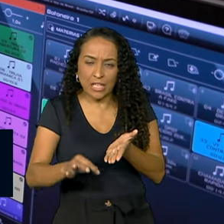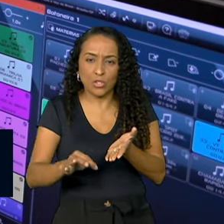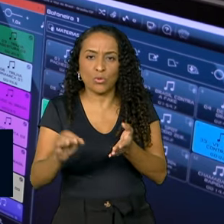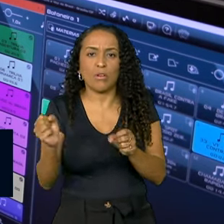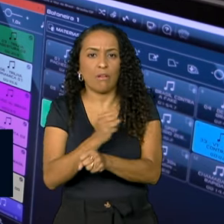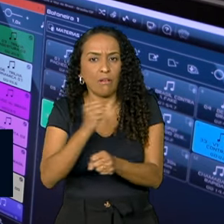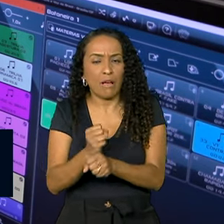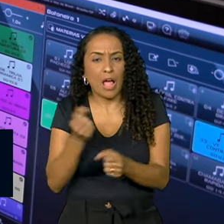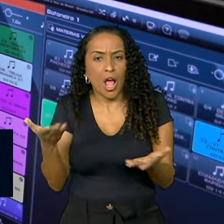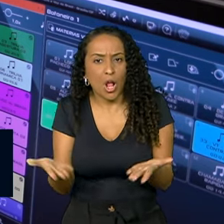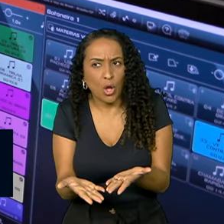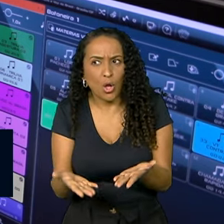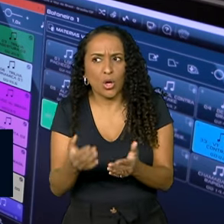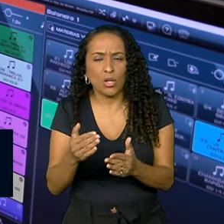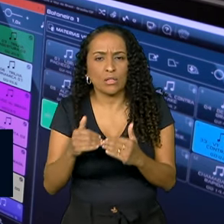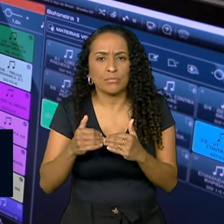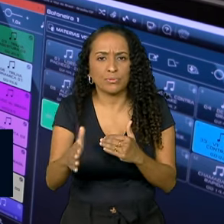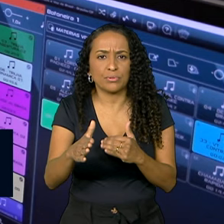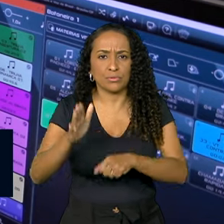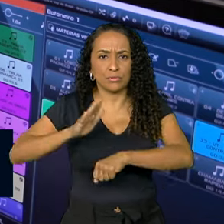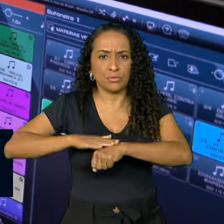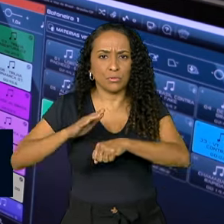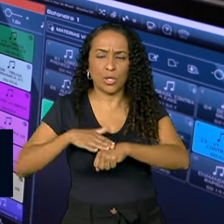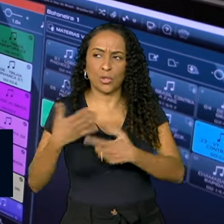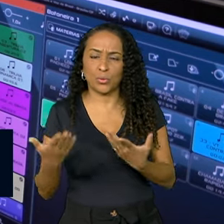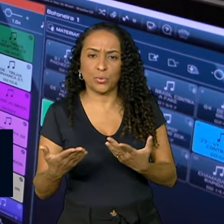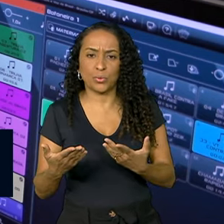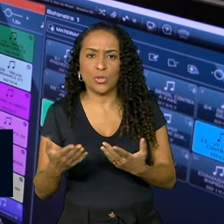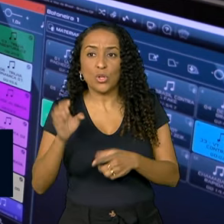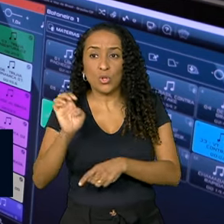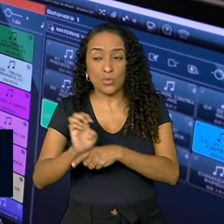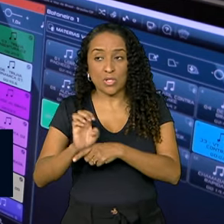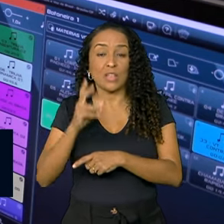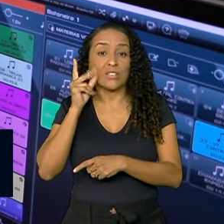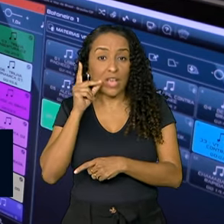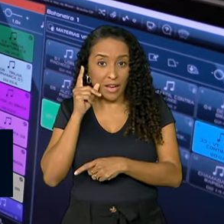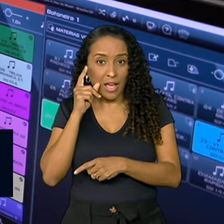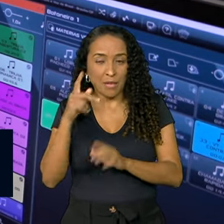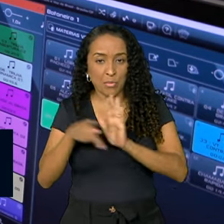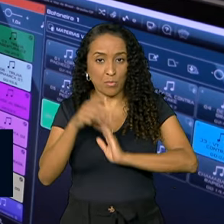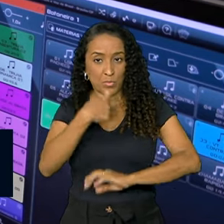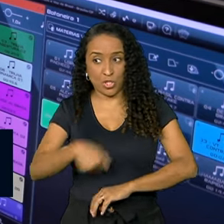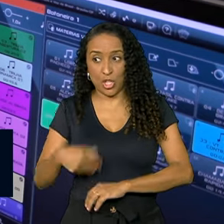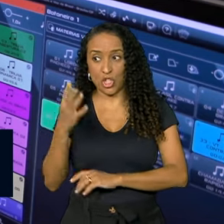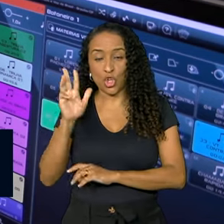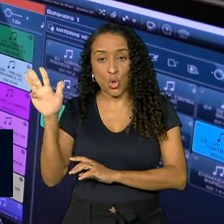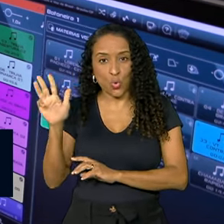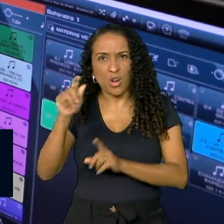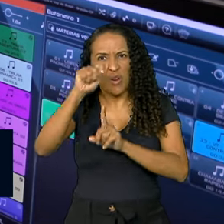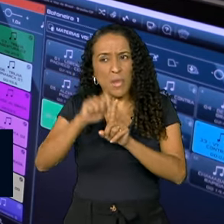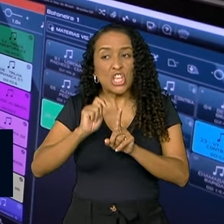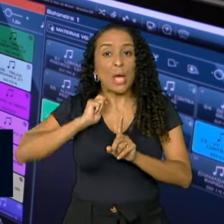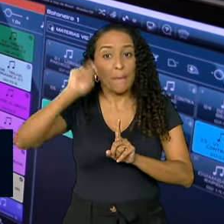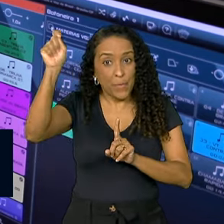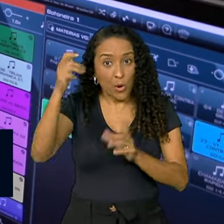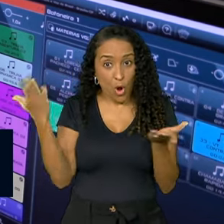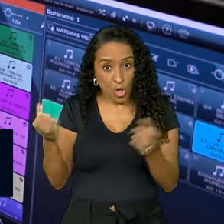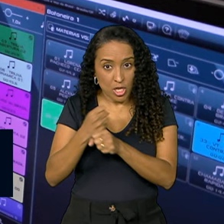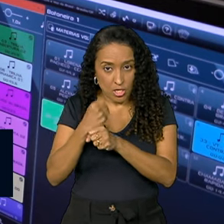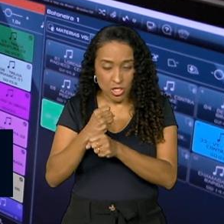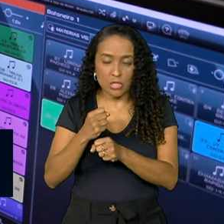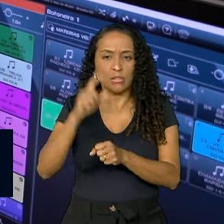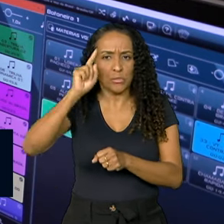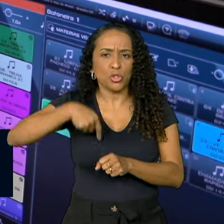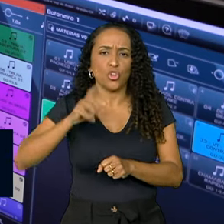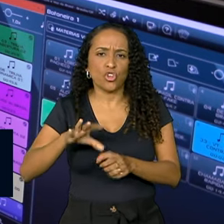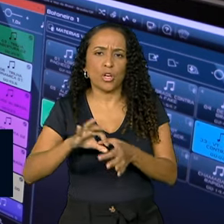ano eh num ato no Estado do Ceará um ato do presidente Lula no no mês de abril desse ano foi dado a ordem